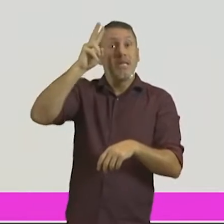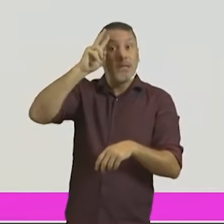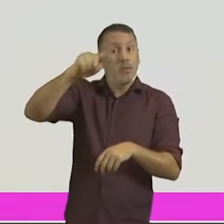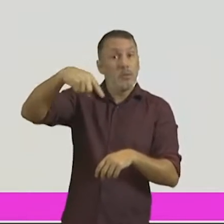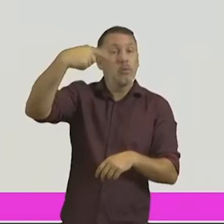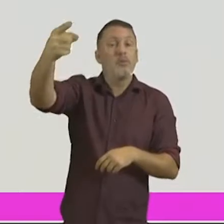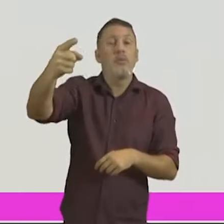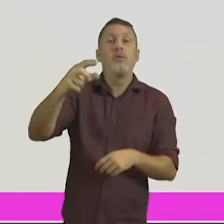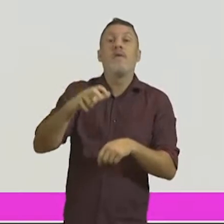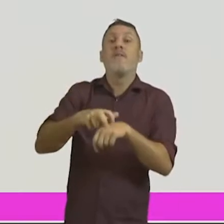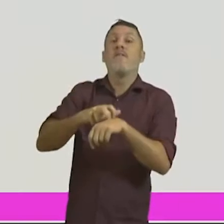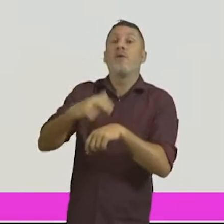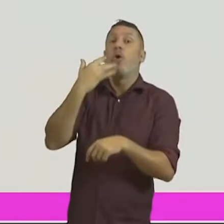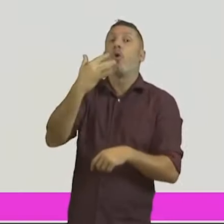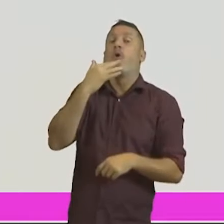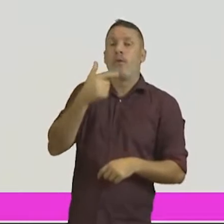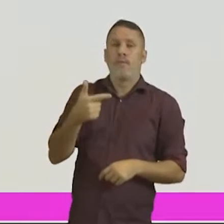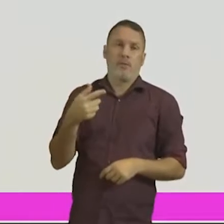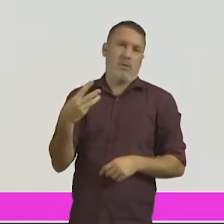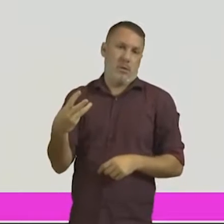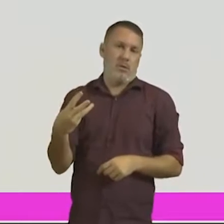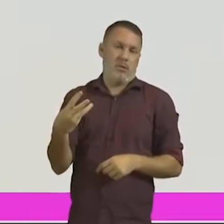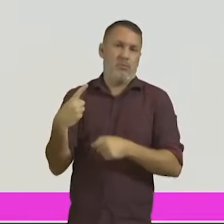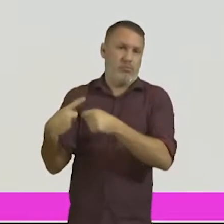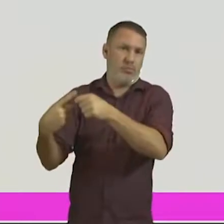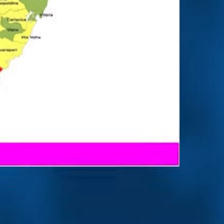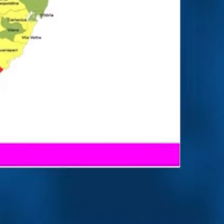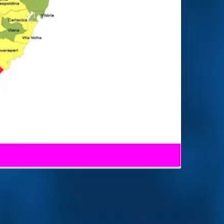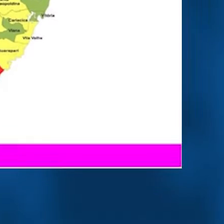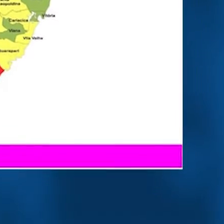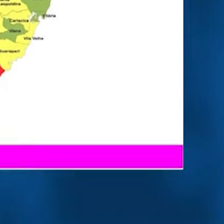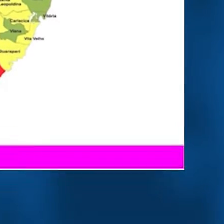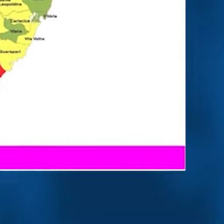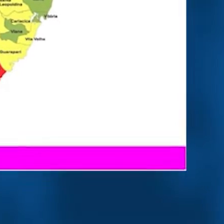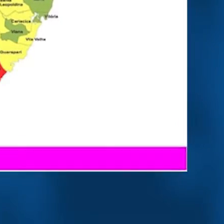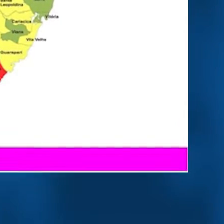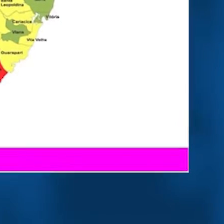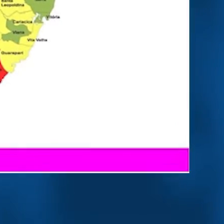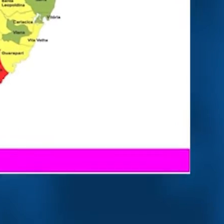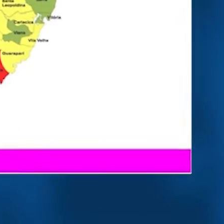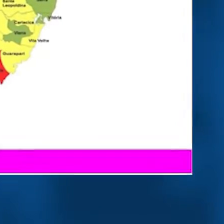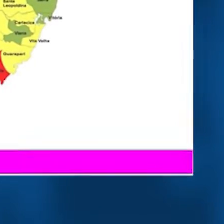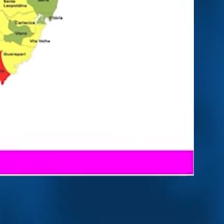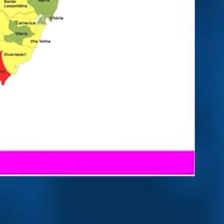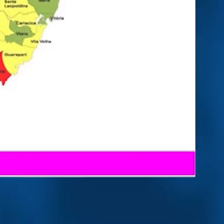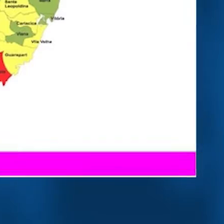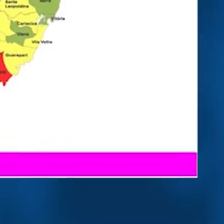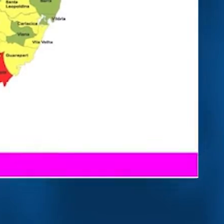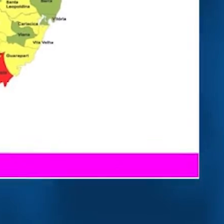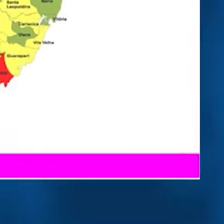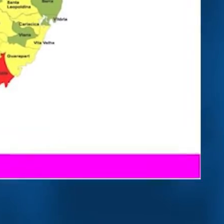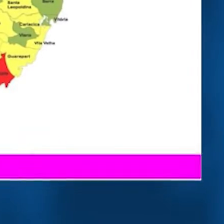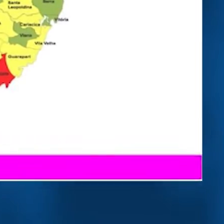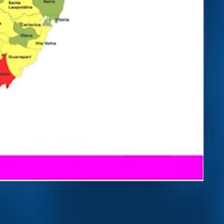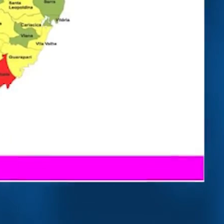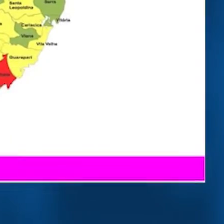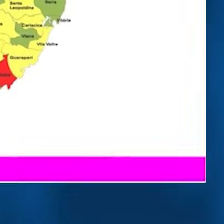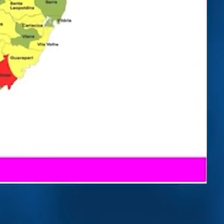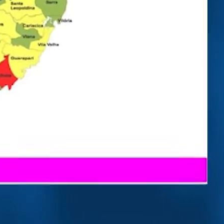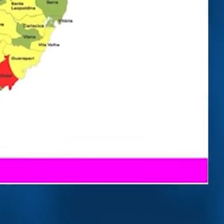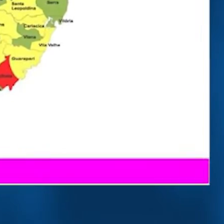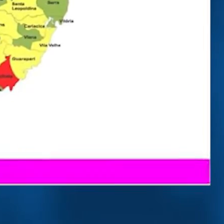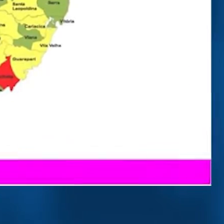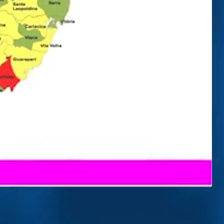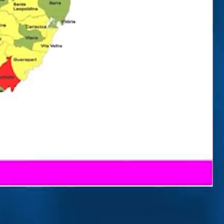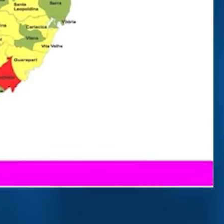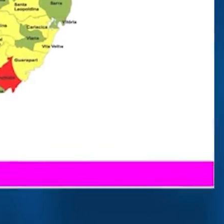validade a partir de segunda 23 municípios em risco baixo dessa vez apenas Anchieta na região sul